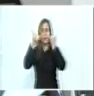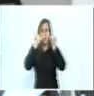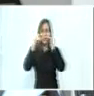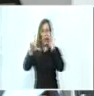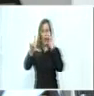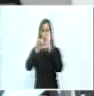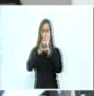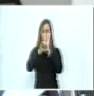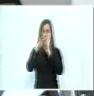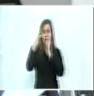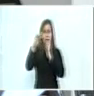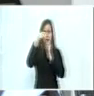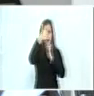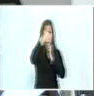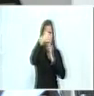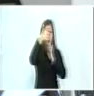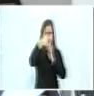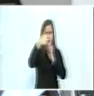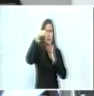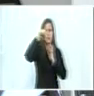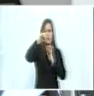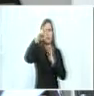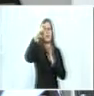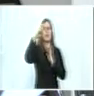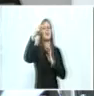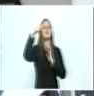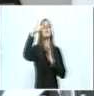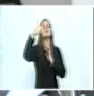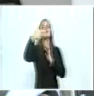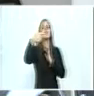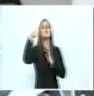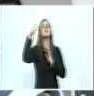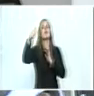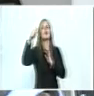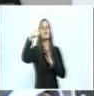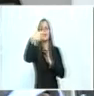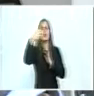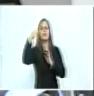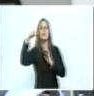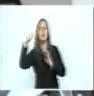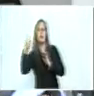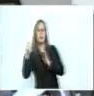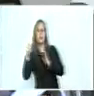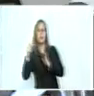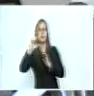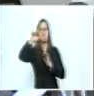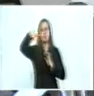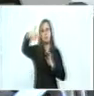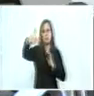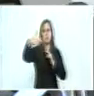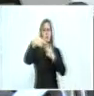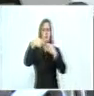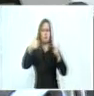Lei Federal número 12.527, de 2011, e da outras providências.